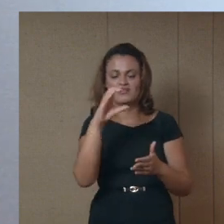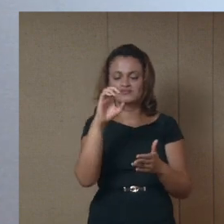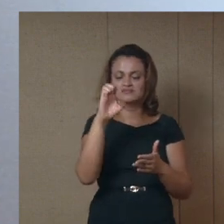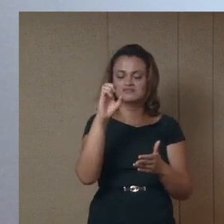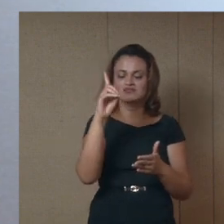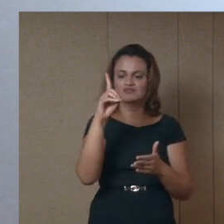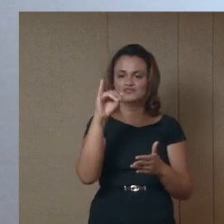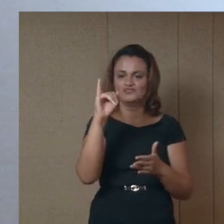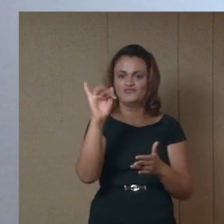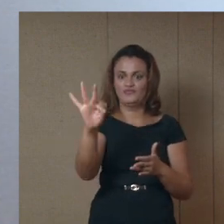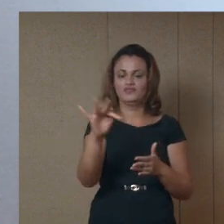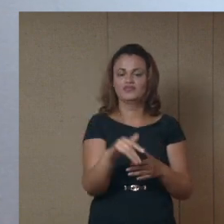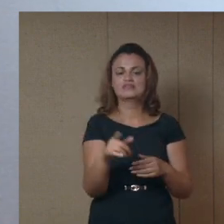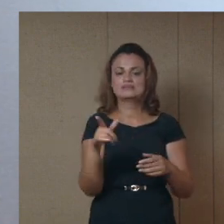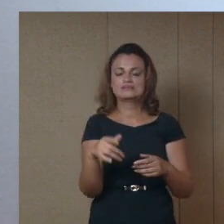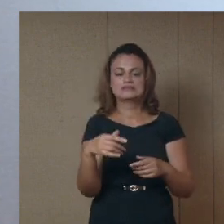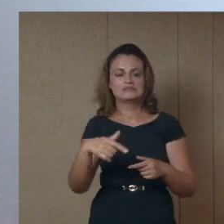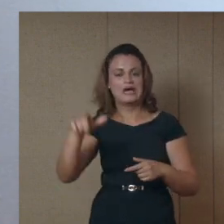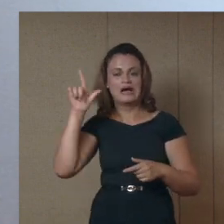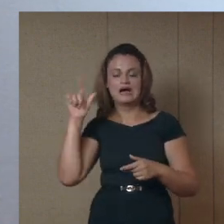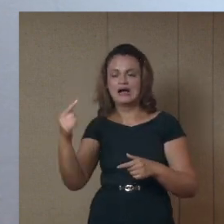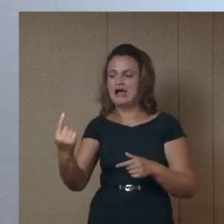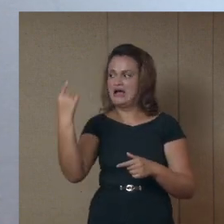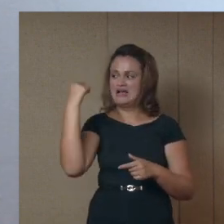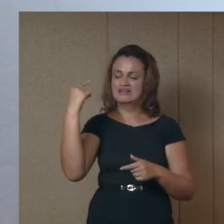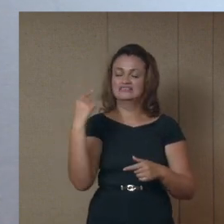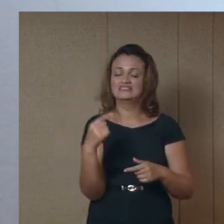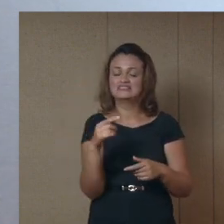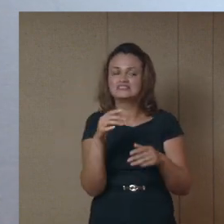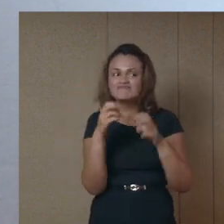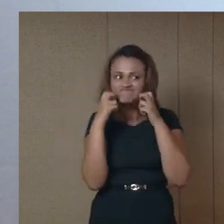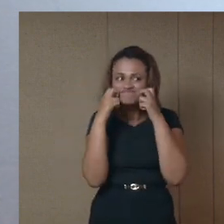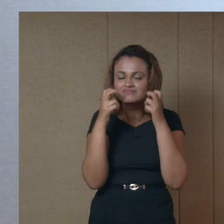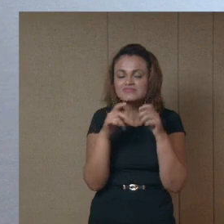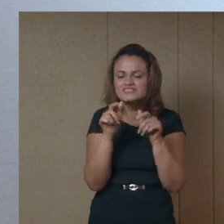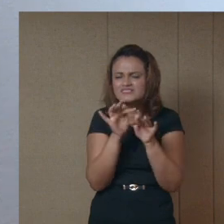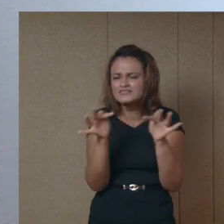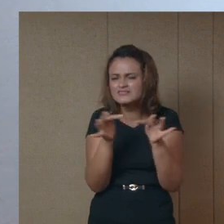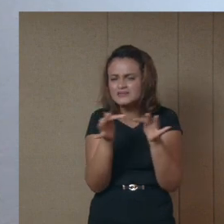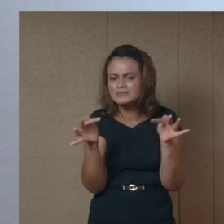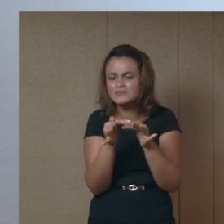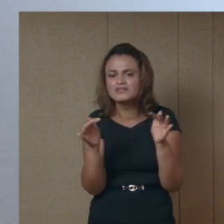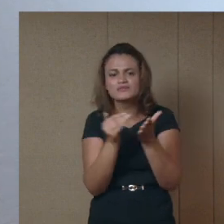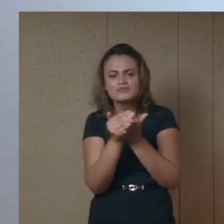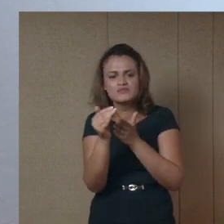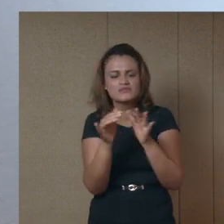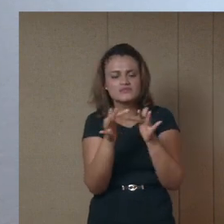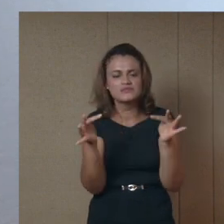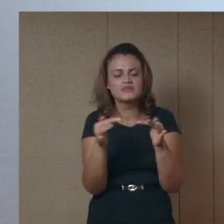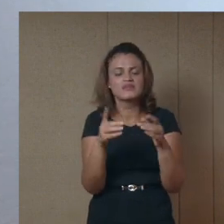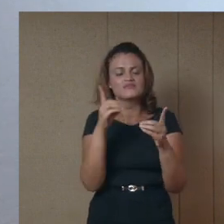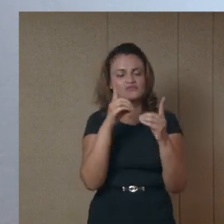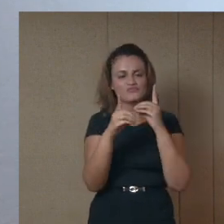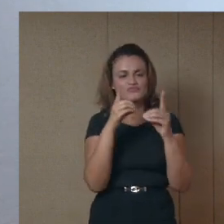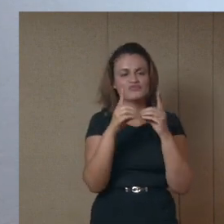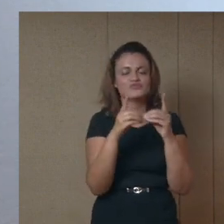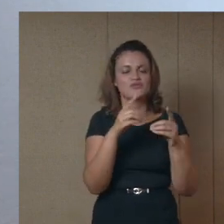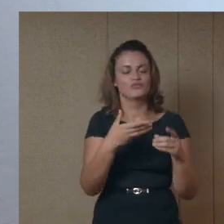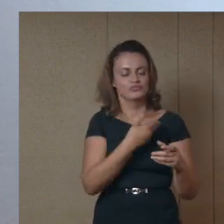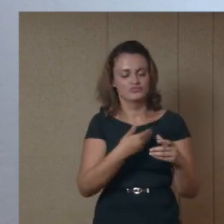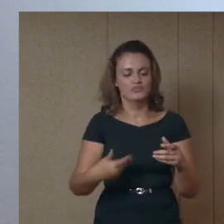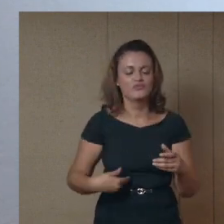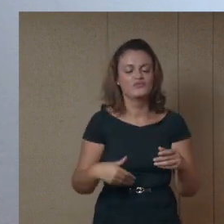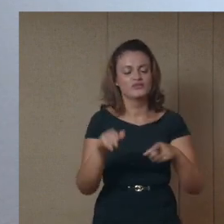tempos ficou com as ações mais tímidas com um também de fazer esse diálogo com os